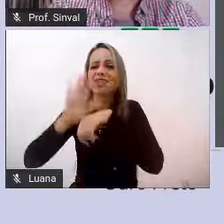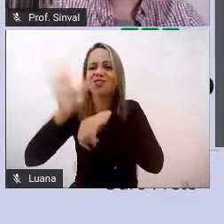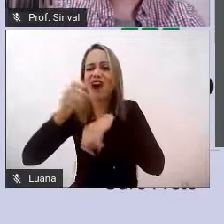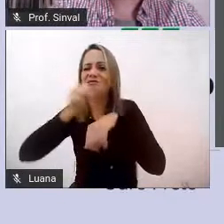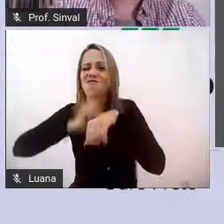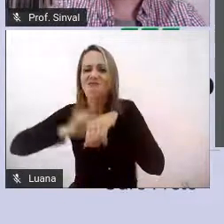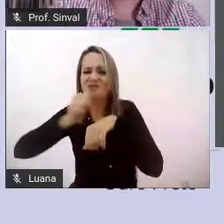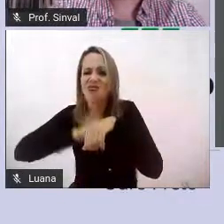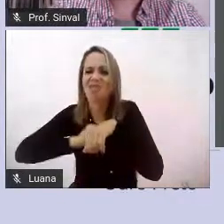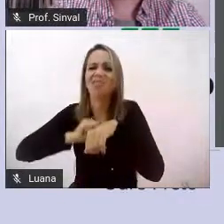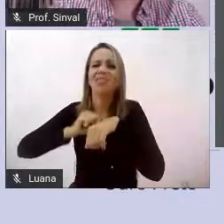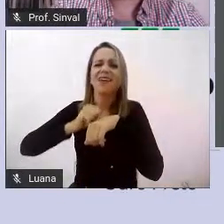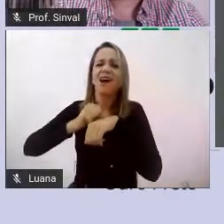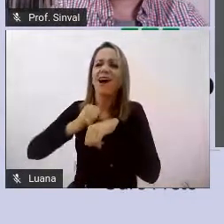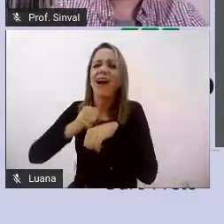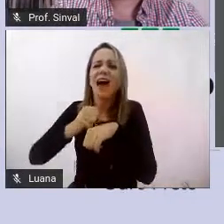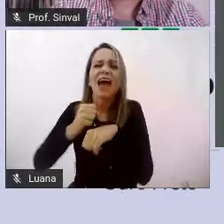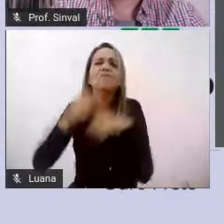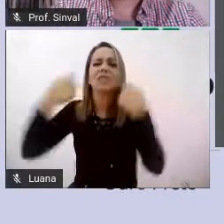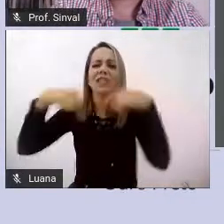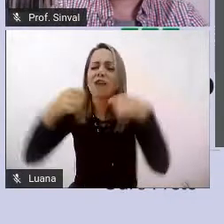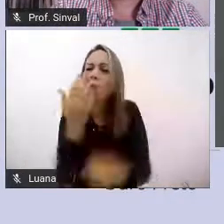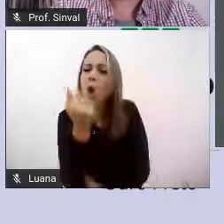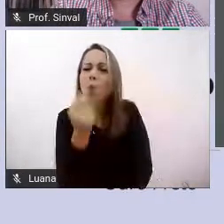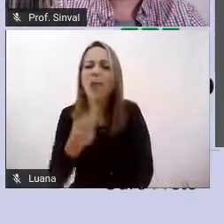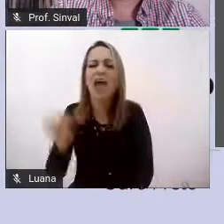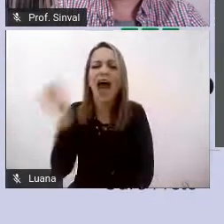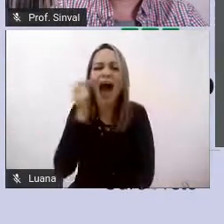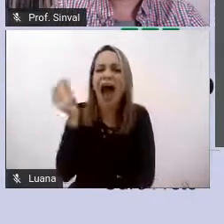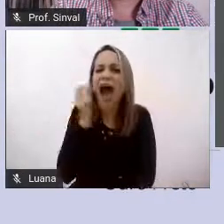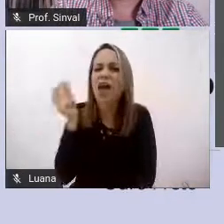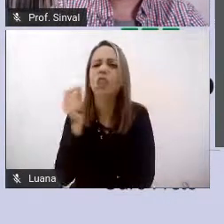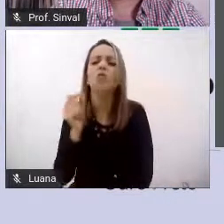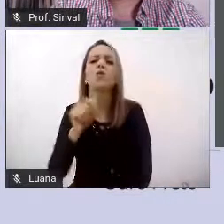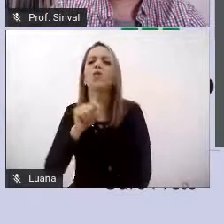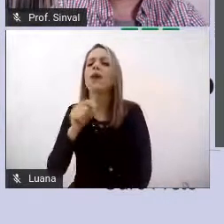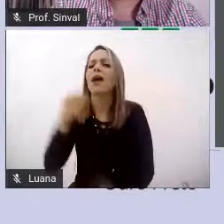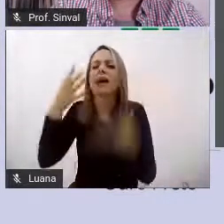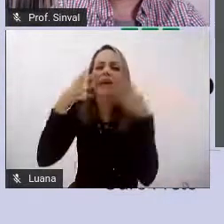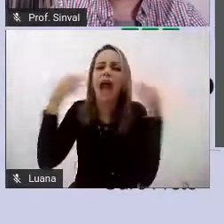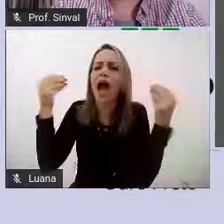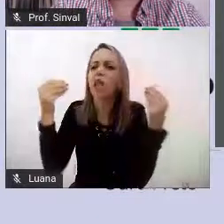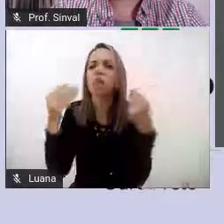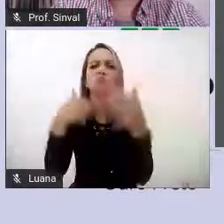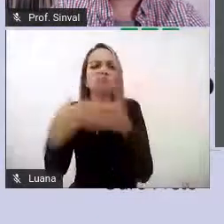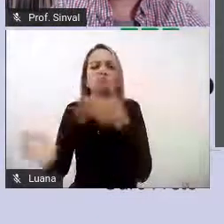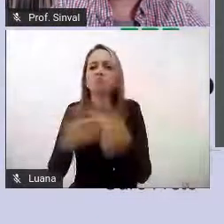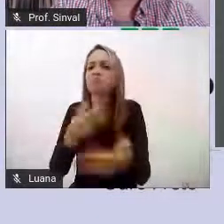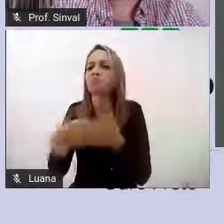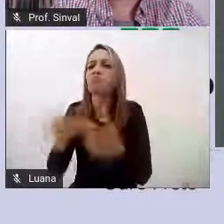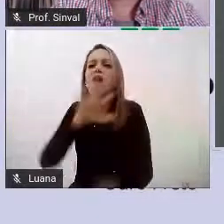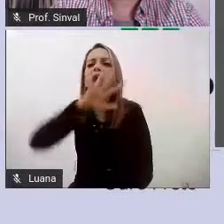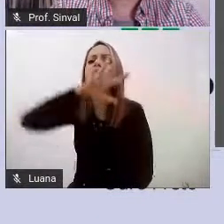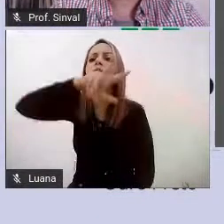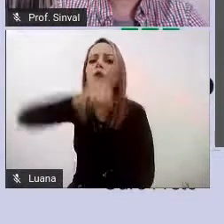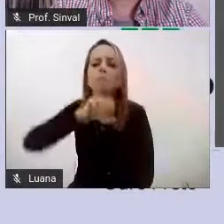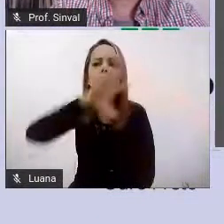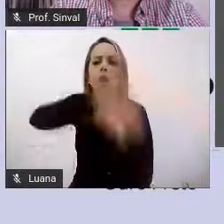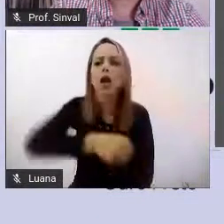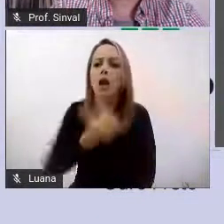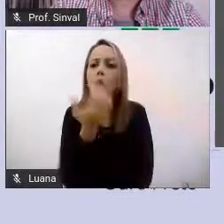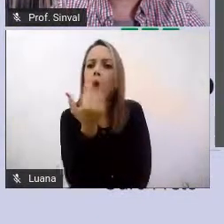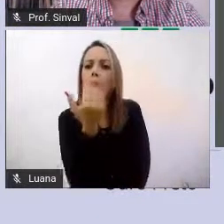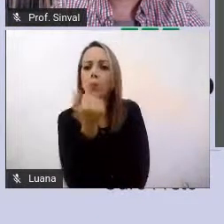mofadas, ratos, gatos e qualquer animal que aparecesse. Pode passar, por favor. Então, a gente tem, né, todo